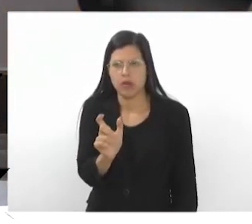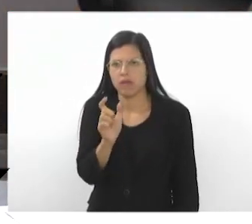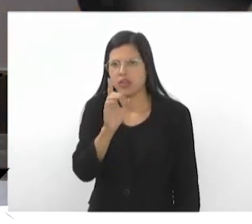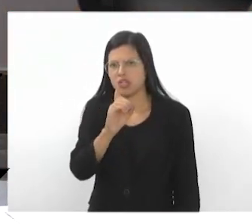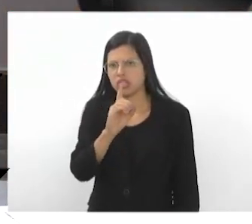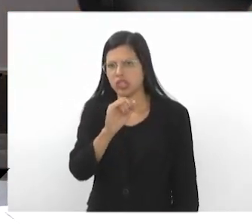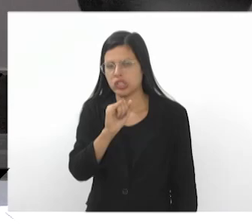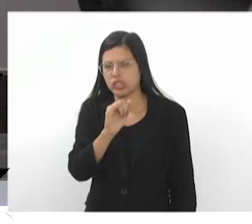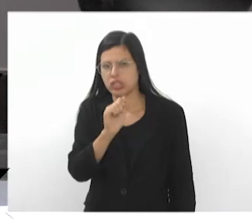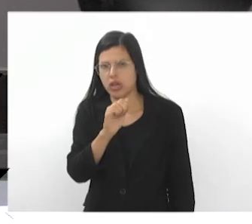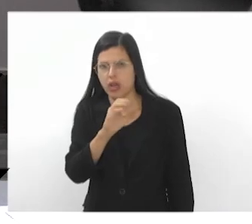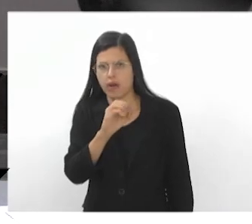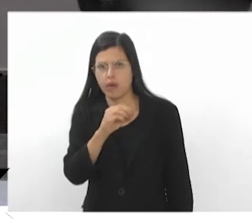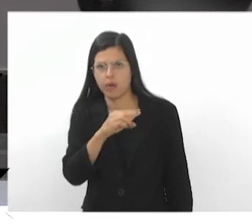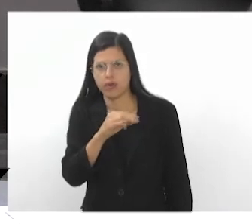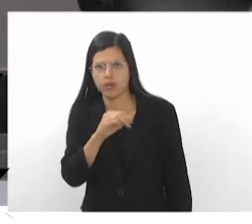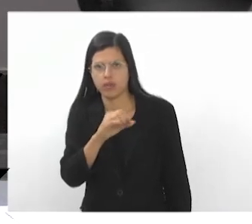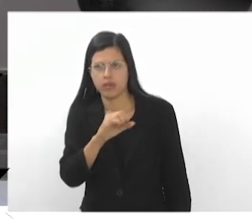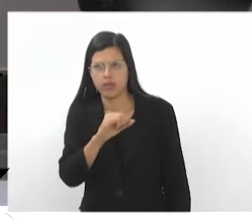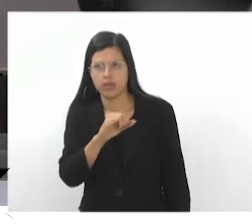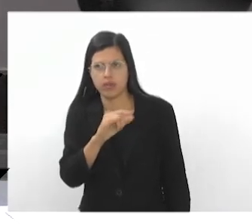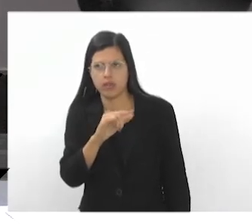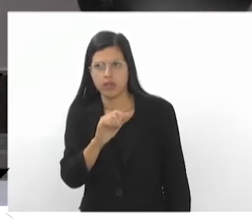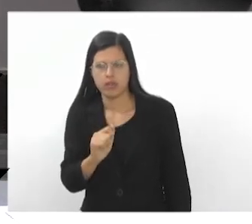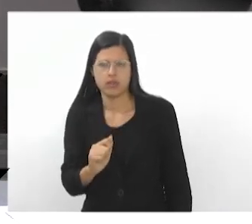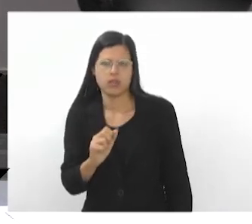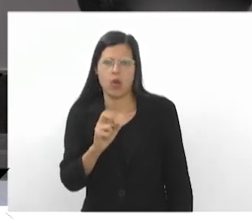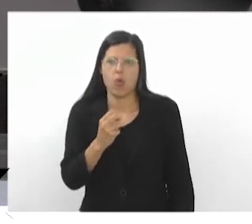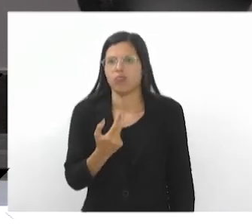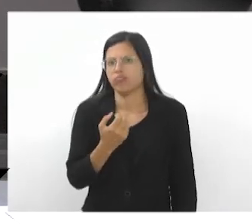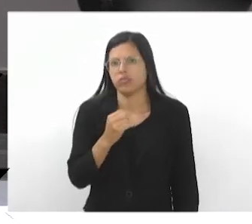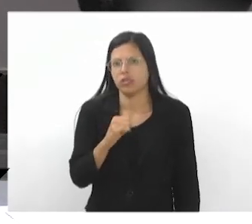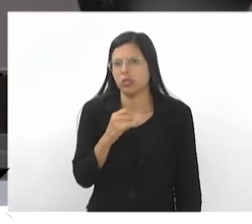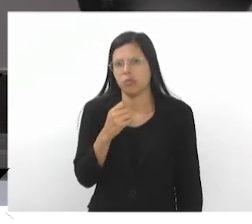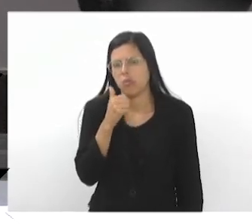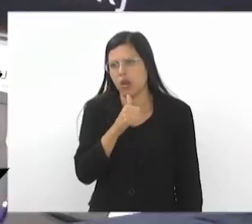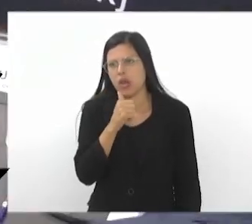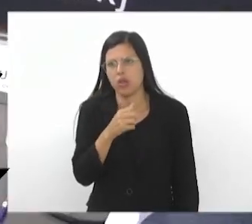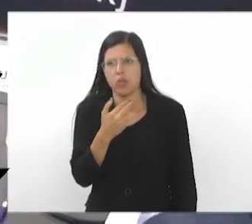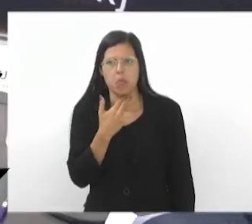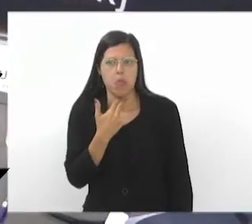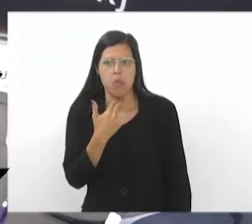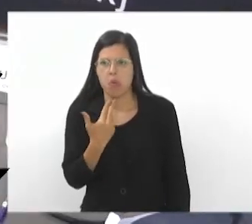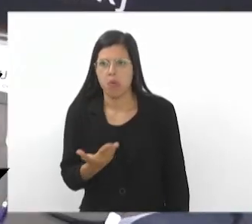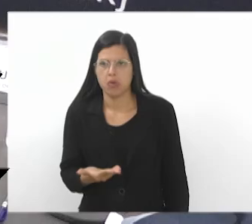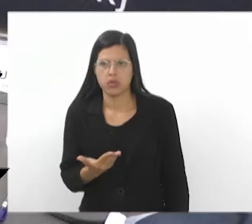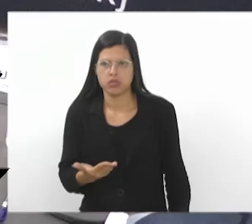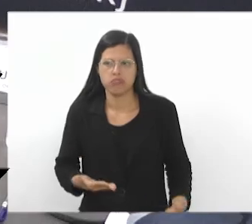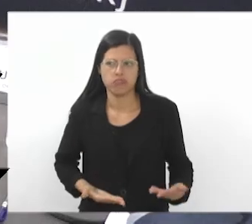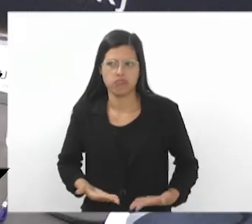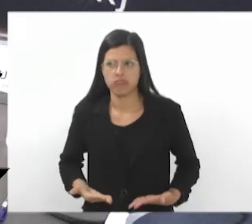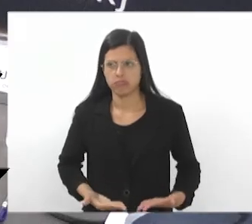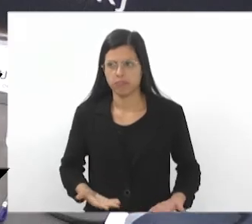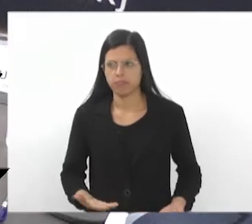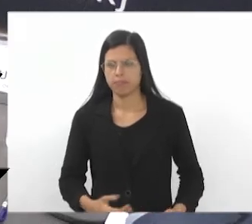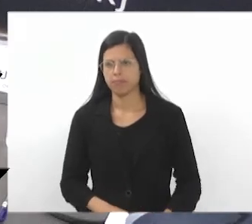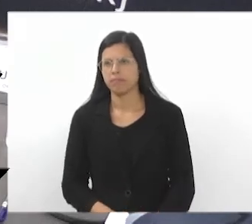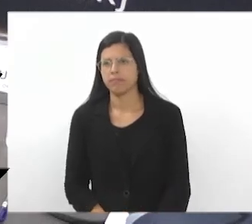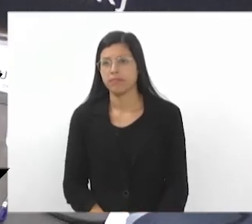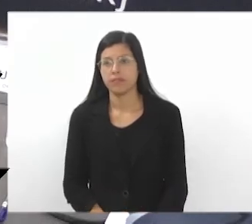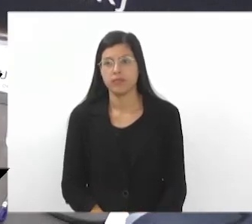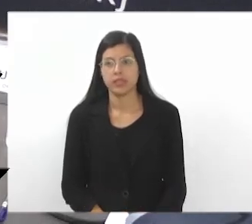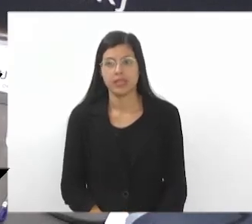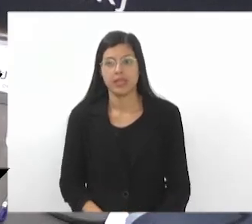pode ser diácono, só o fundamento. Curiosidade mesmo. Muito bom, deputado Luiz Paulo. Realmente, assim, na